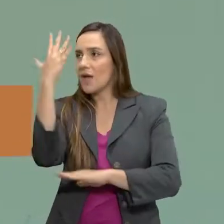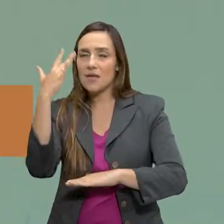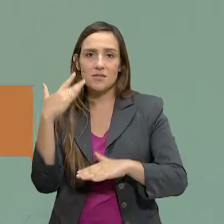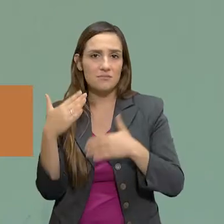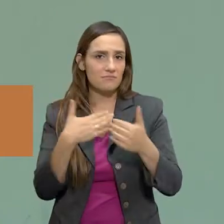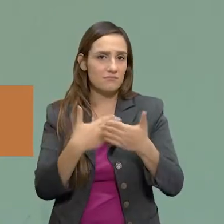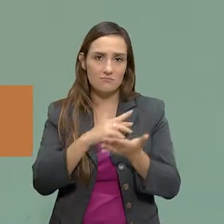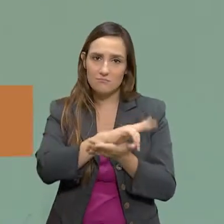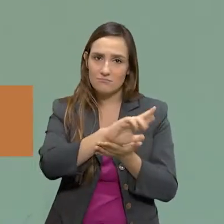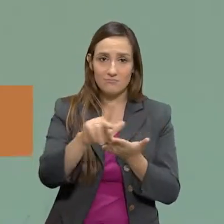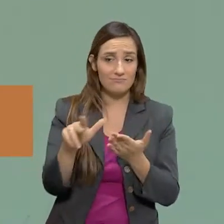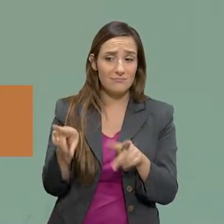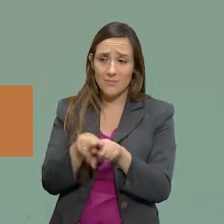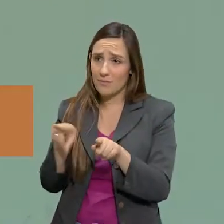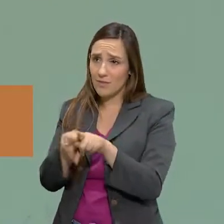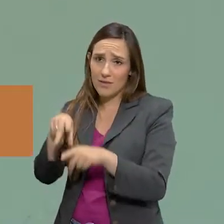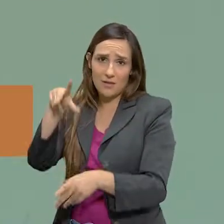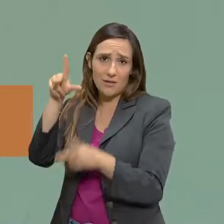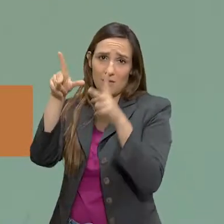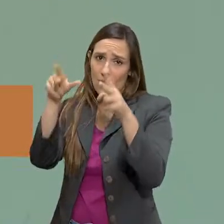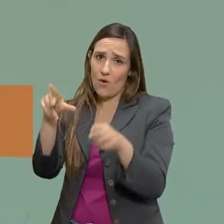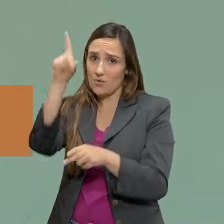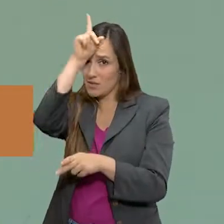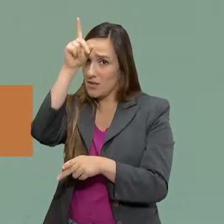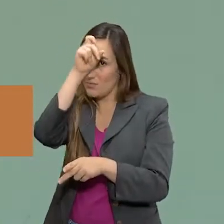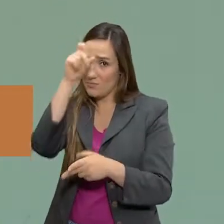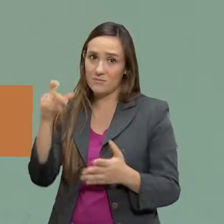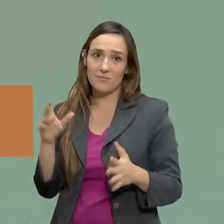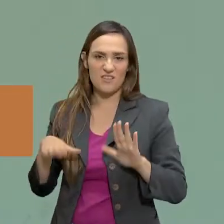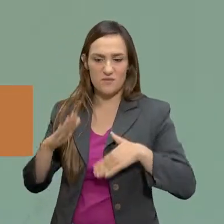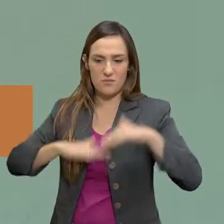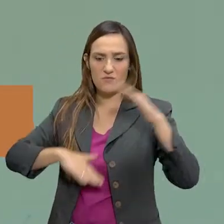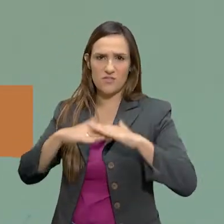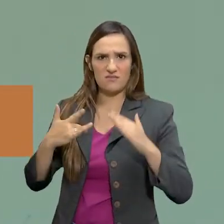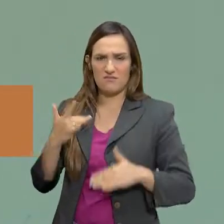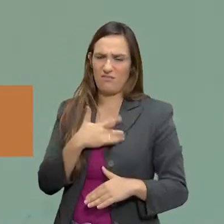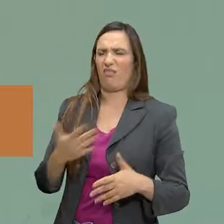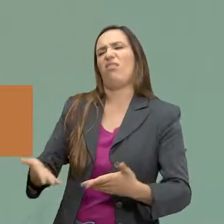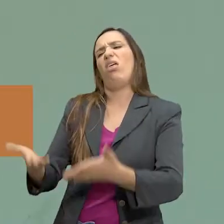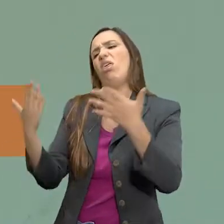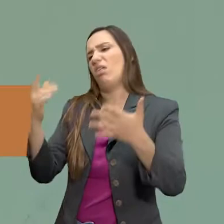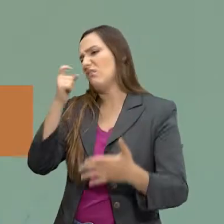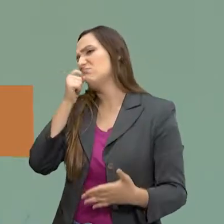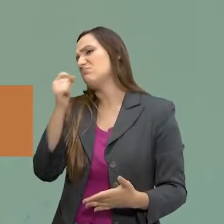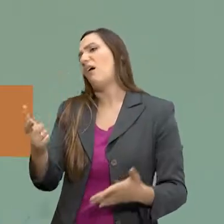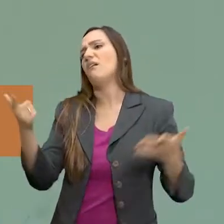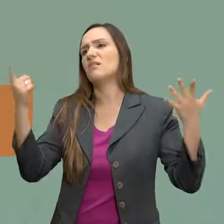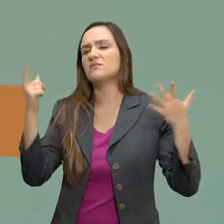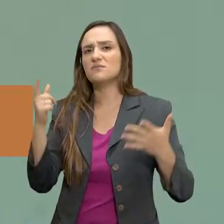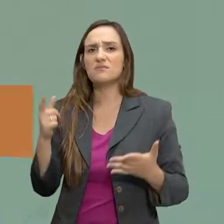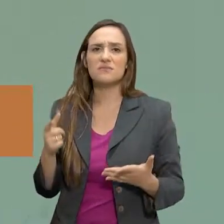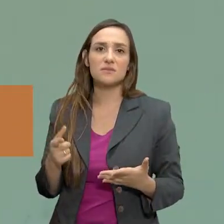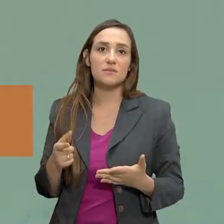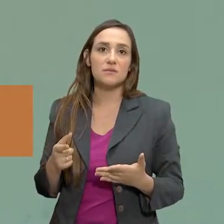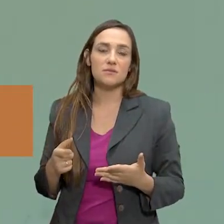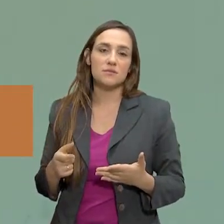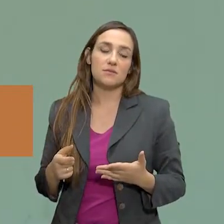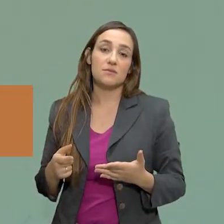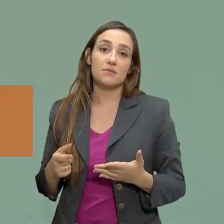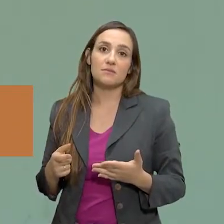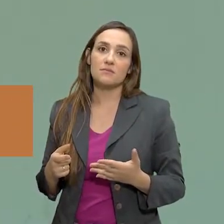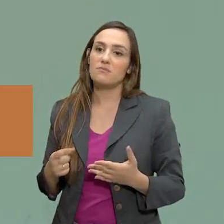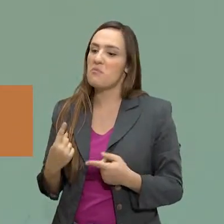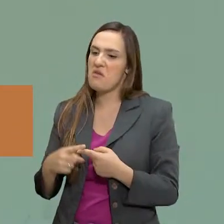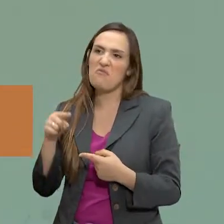hospitalares, por exemplo. Né? Então, nós vemos muitas vezes profissionais da saúde destratando mulheres, mas com